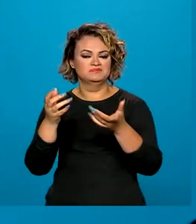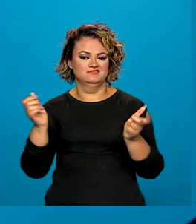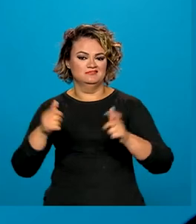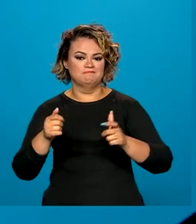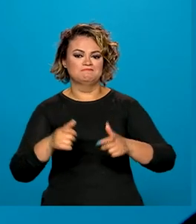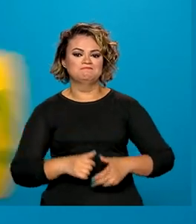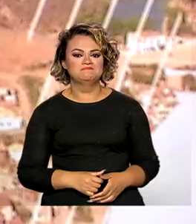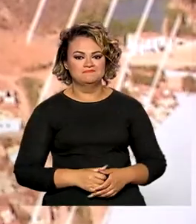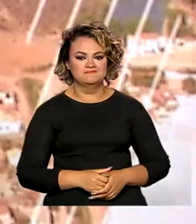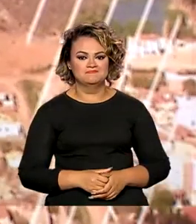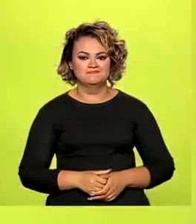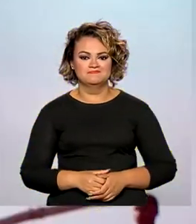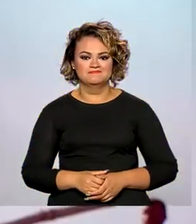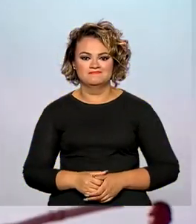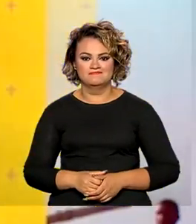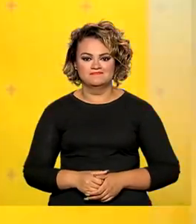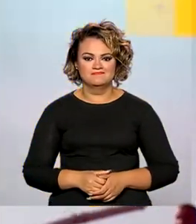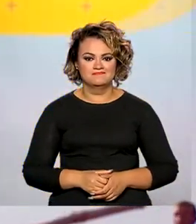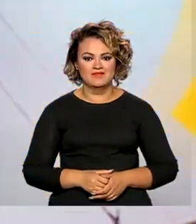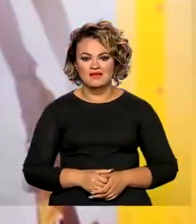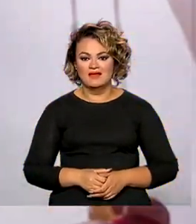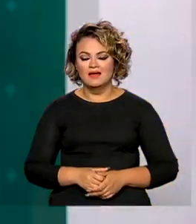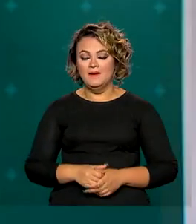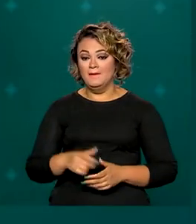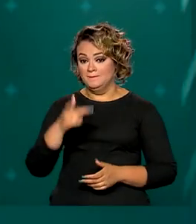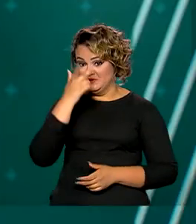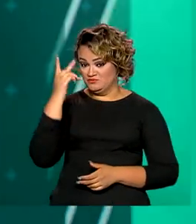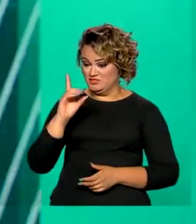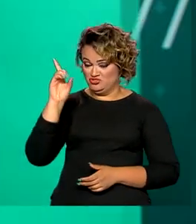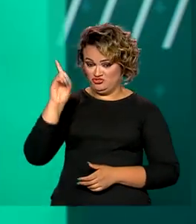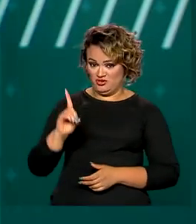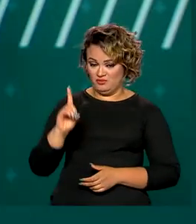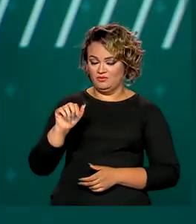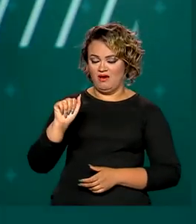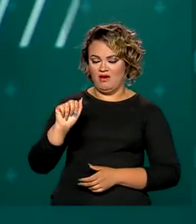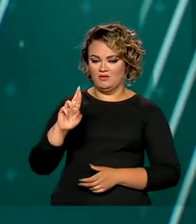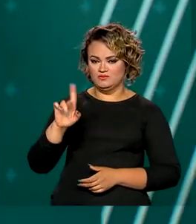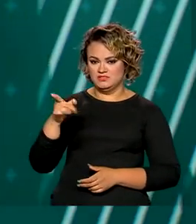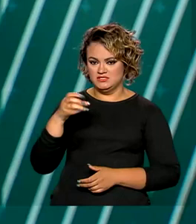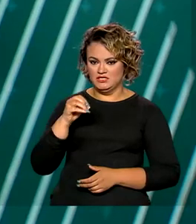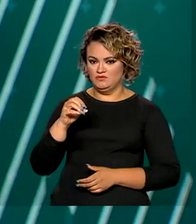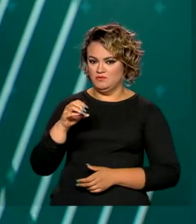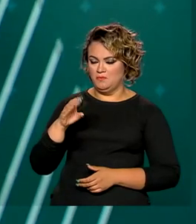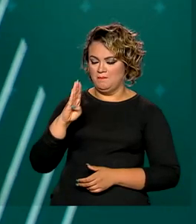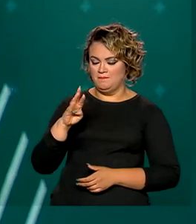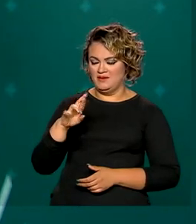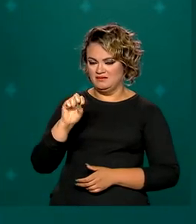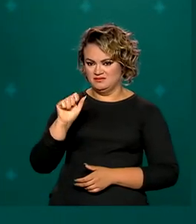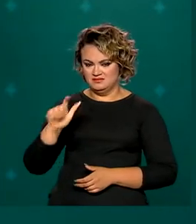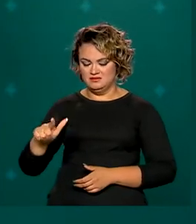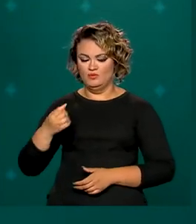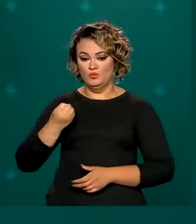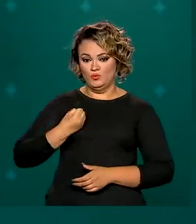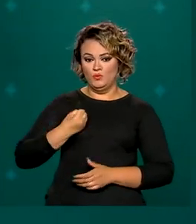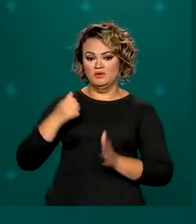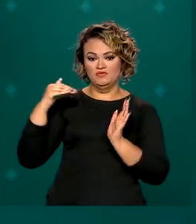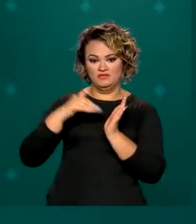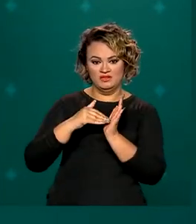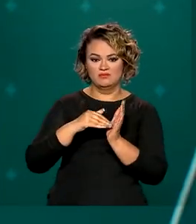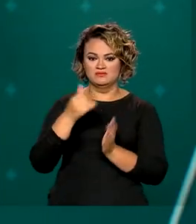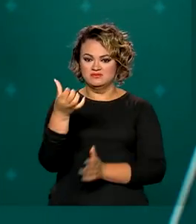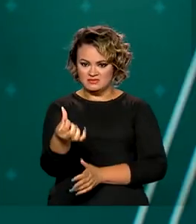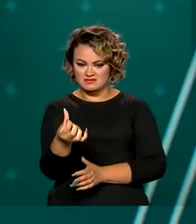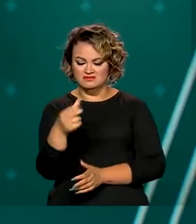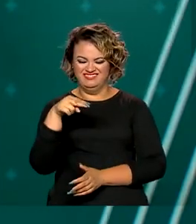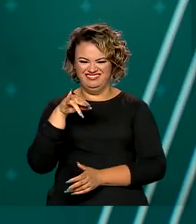estão sendo realizadas e os beneficiários do auxílio Brasil com o Nis o número de inscrição social de final 6